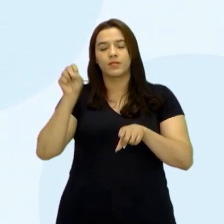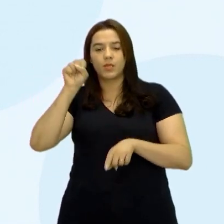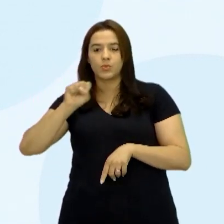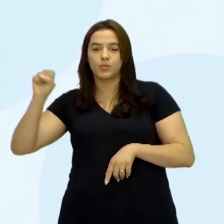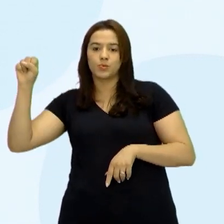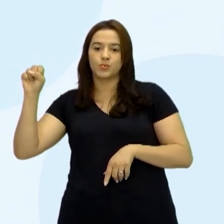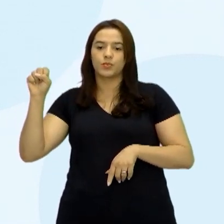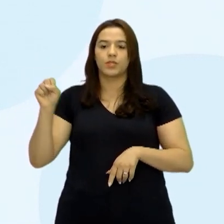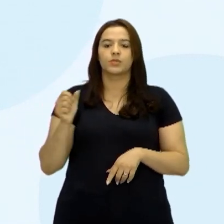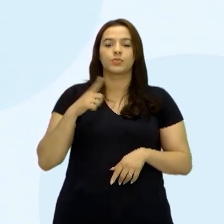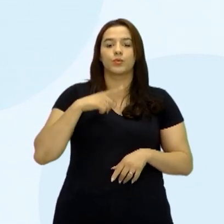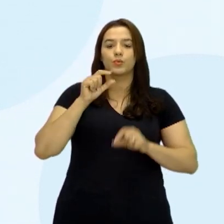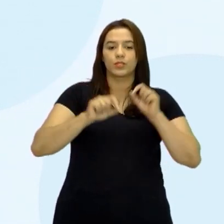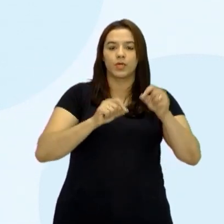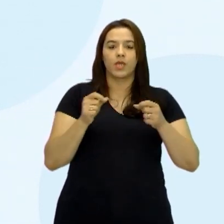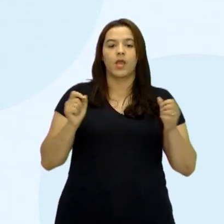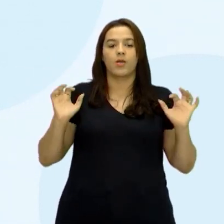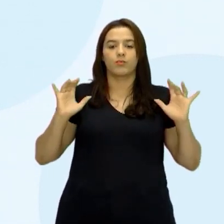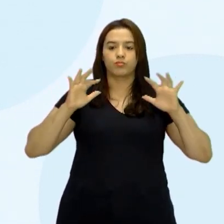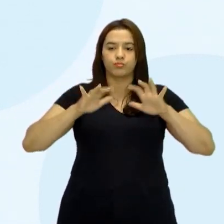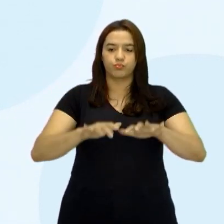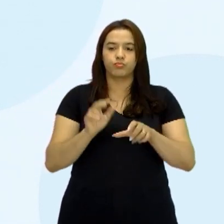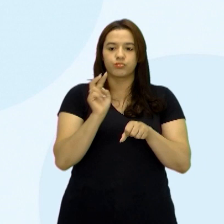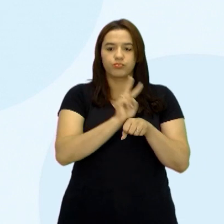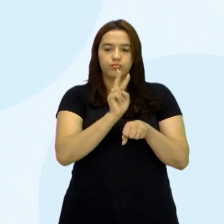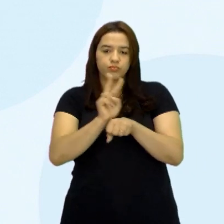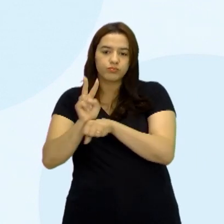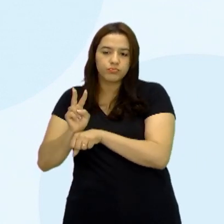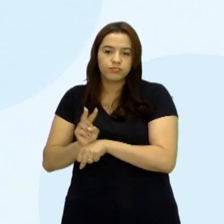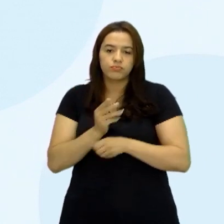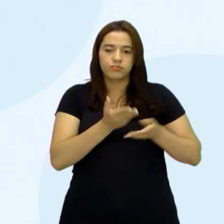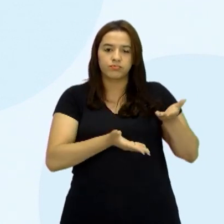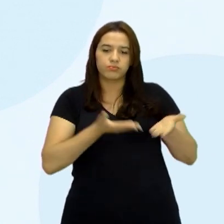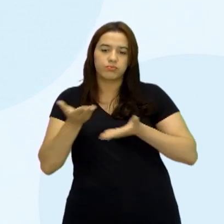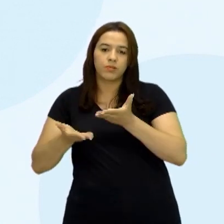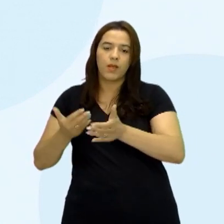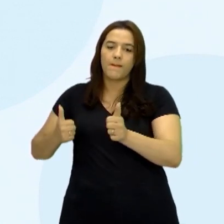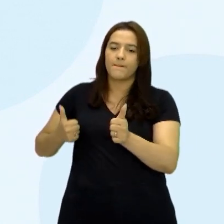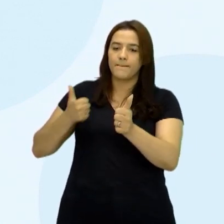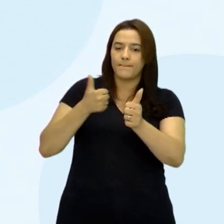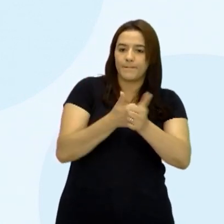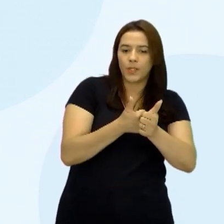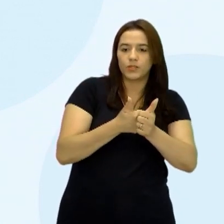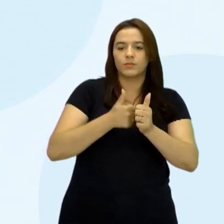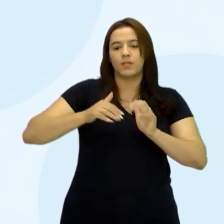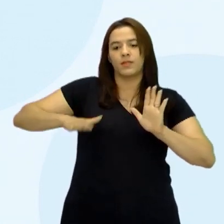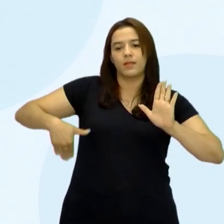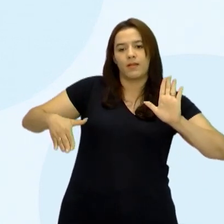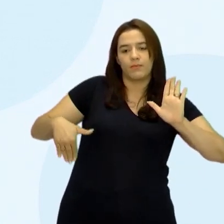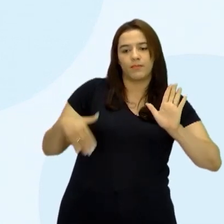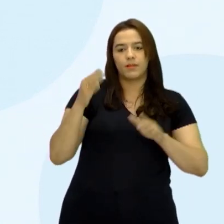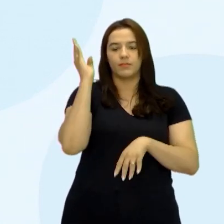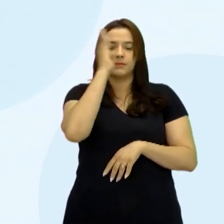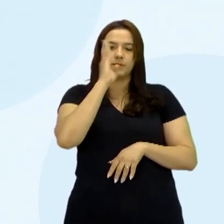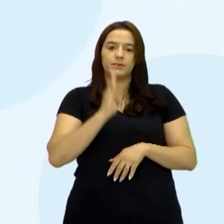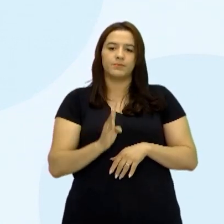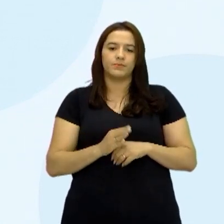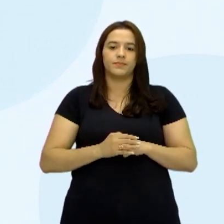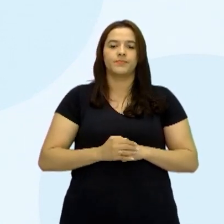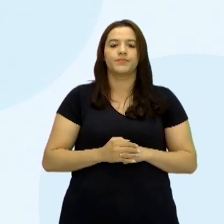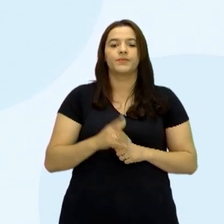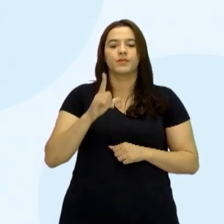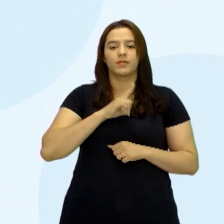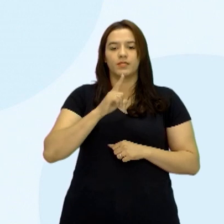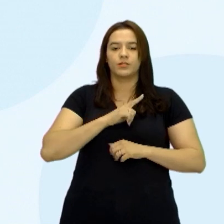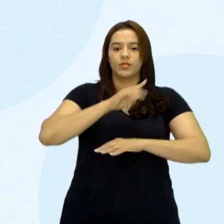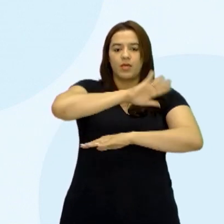a quantidade de unidades de conservação que está próxima do litoral brasileiro, porque nós temos lá a